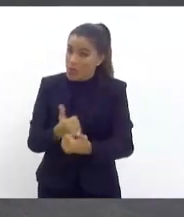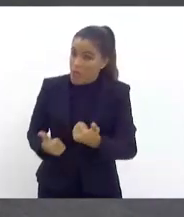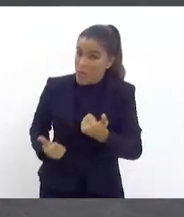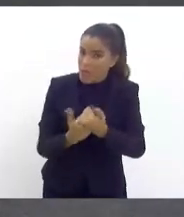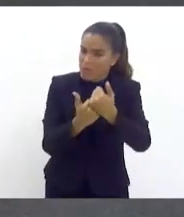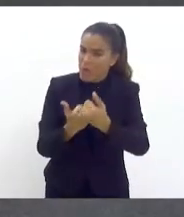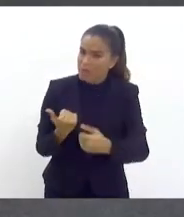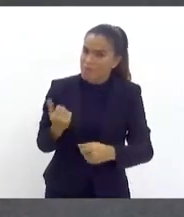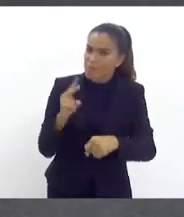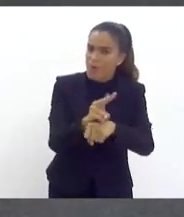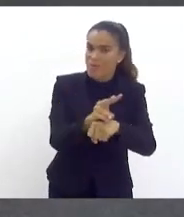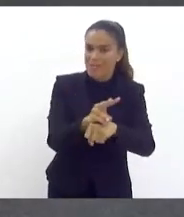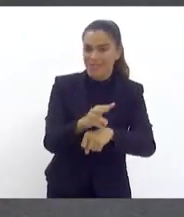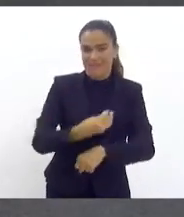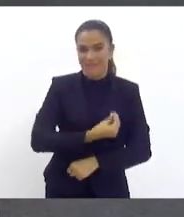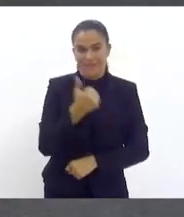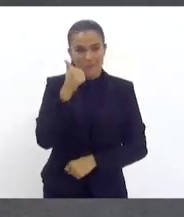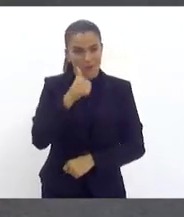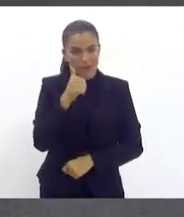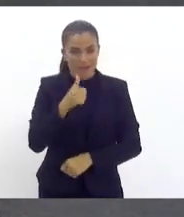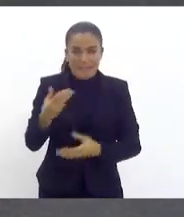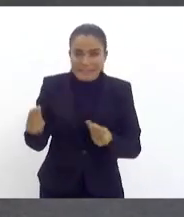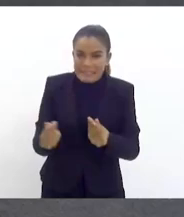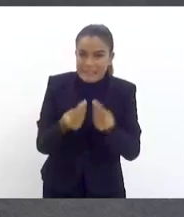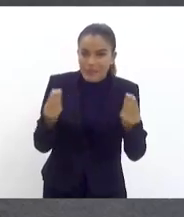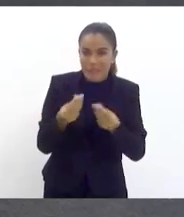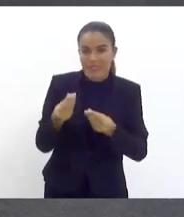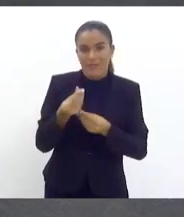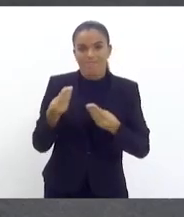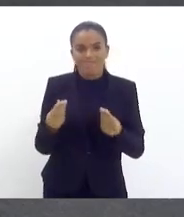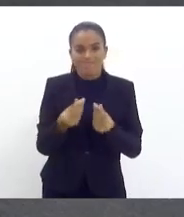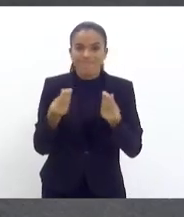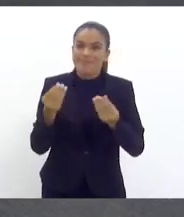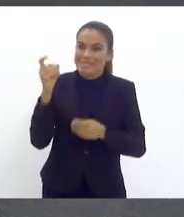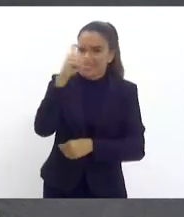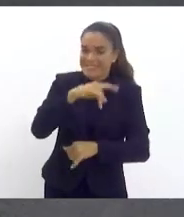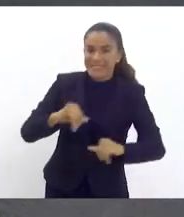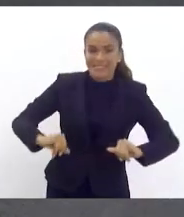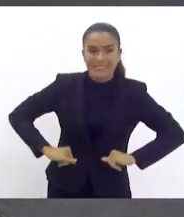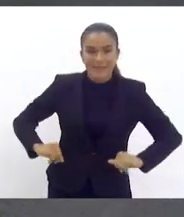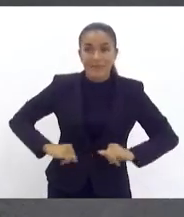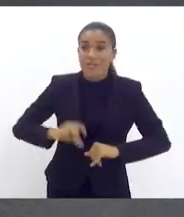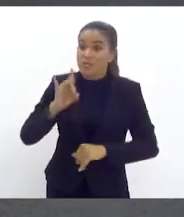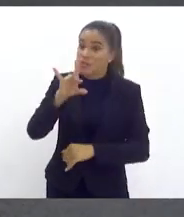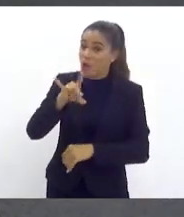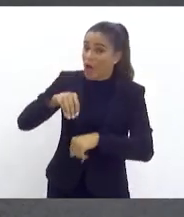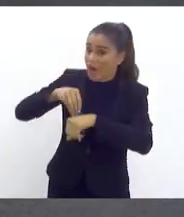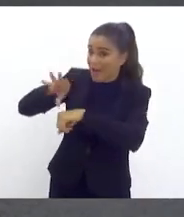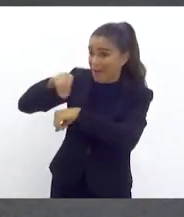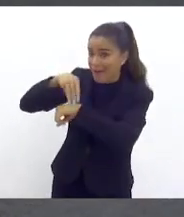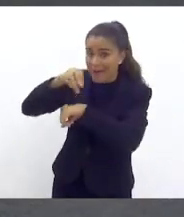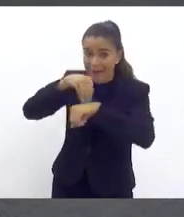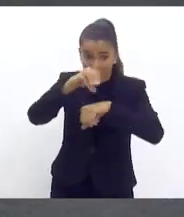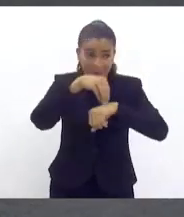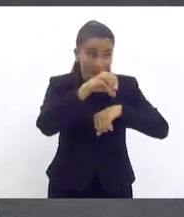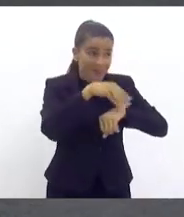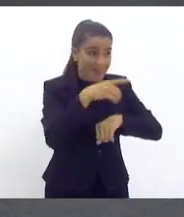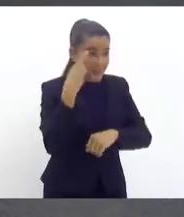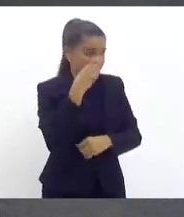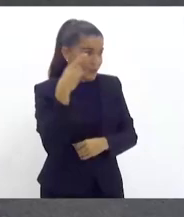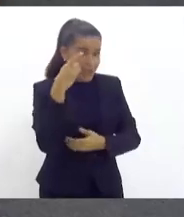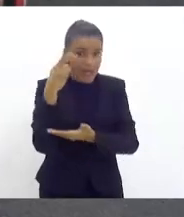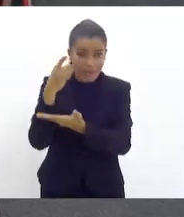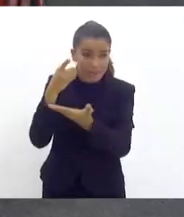proteja a vida de mulheres em situação de vulnerabilidade. Então, parabéns, deputada. Queria só lembrar aos nobres colegas dessa casa que